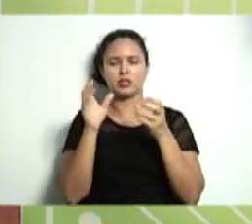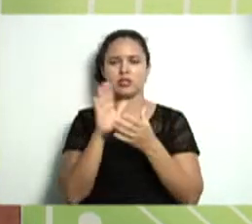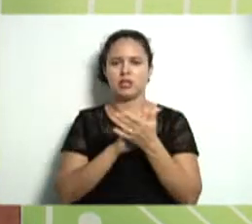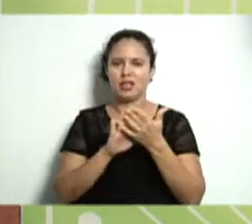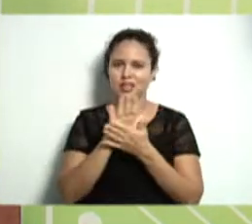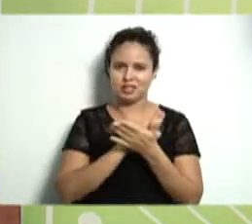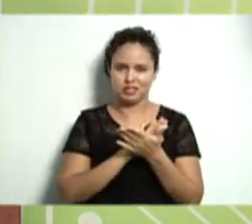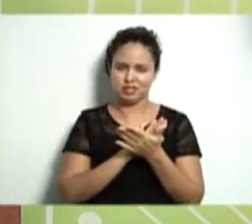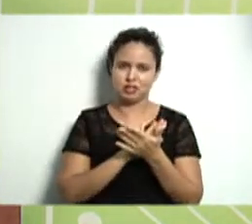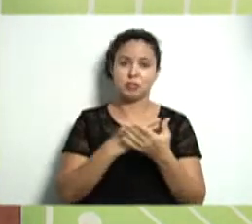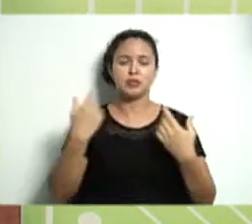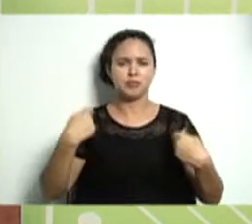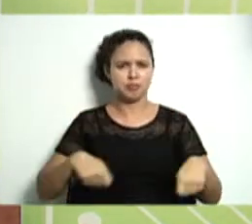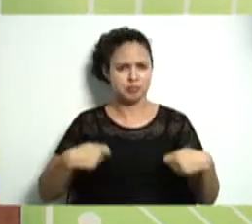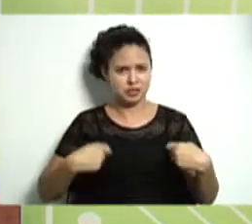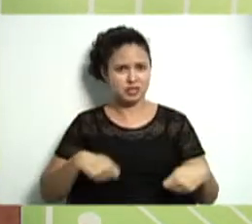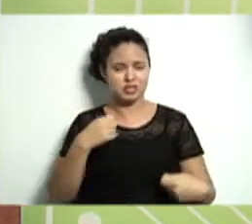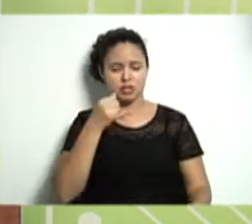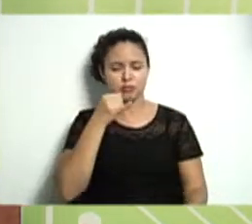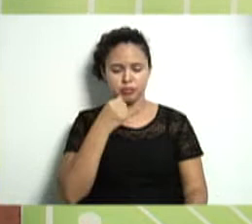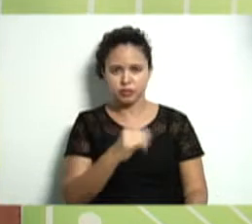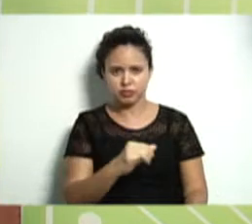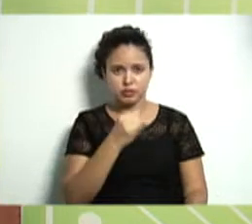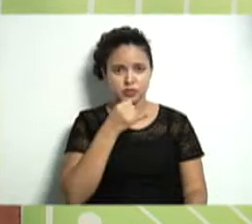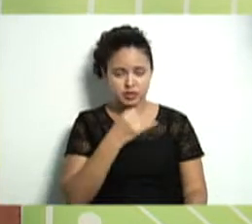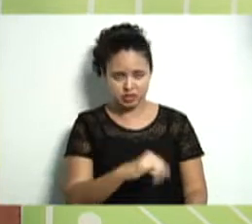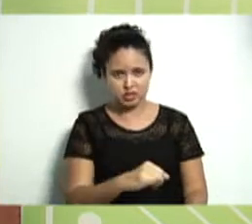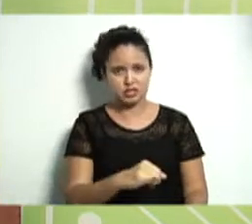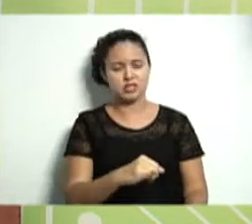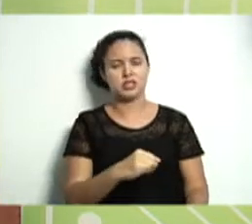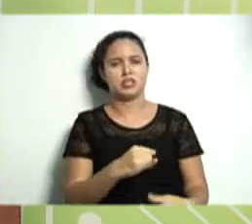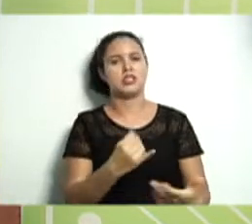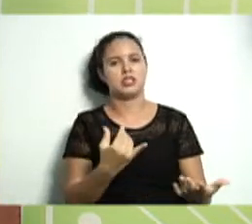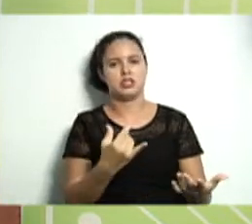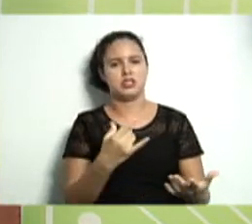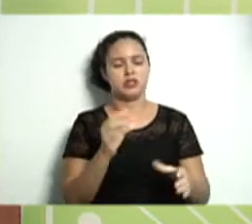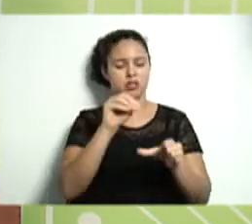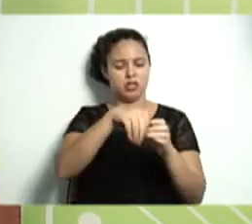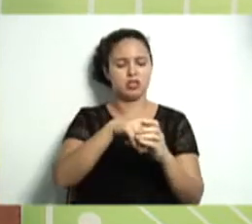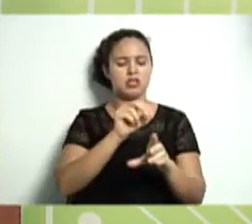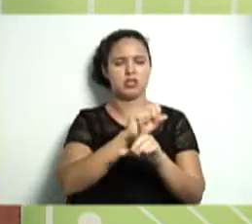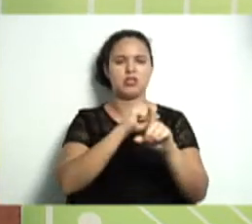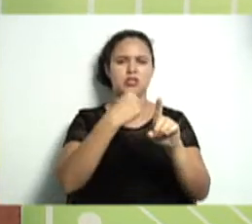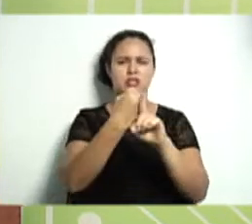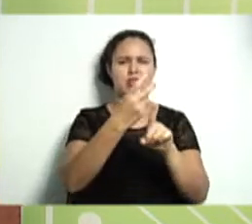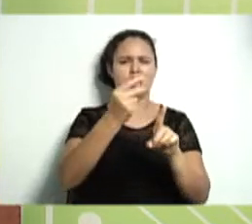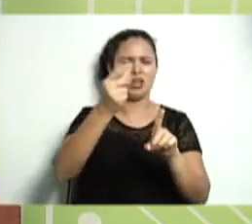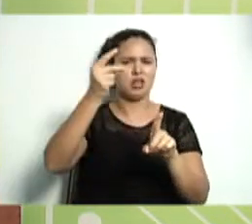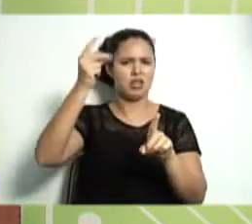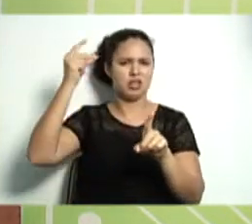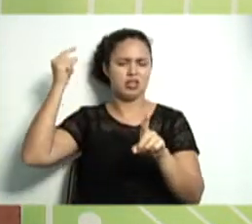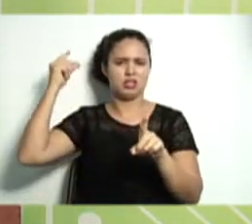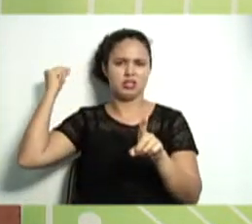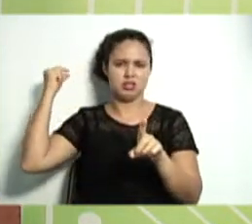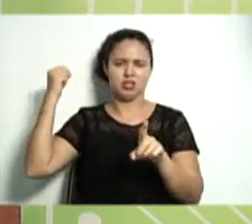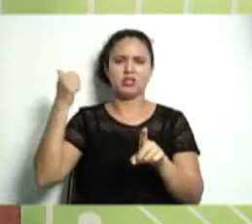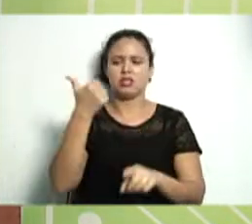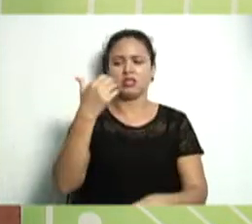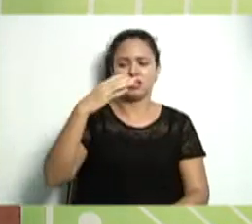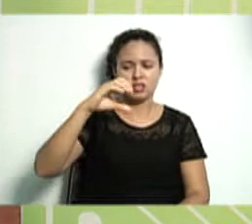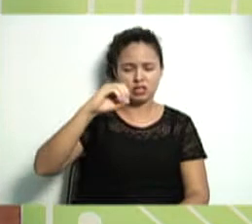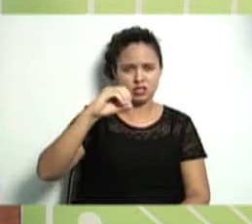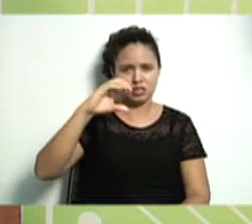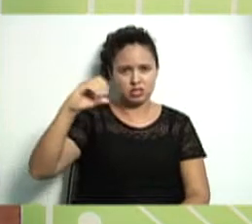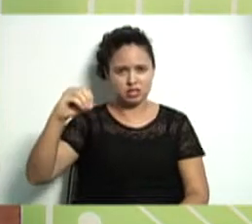energia elétrica. É um bem que já está na nossa sociedade há muitos anos, né? Mais de 100 anos que a gente utiliza energia